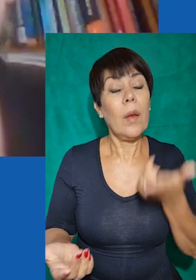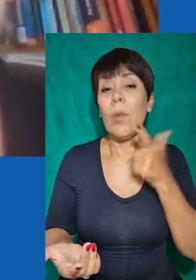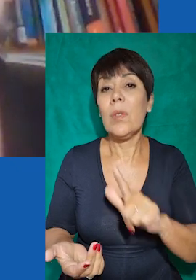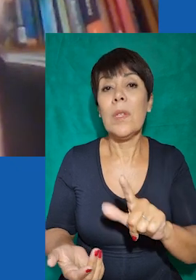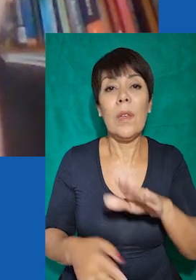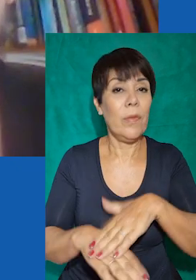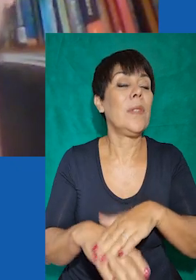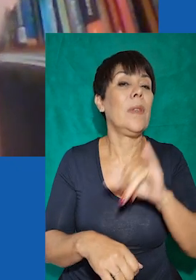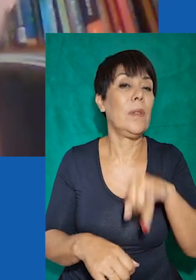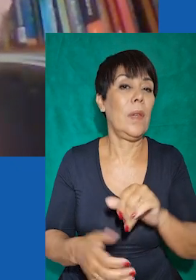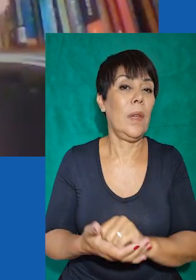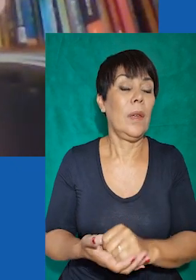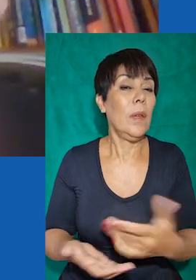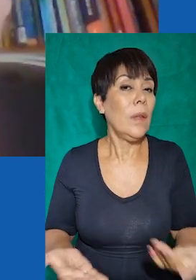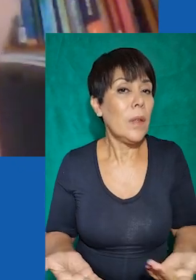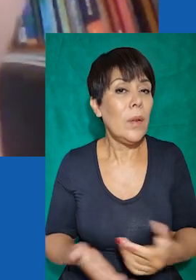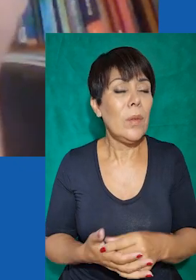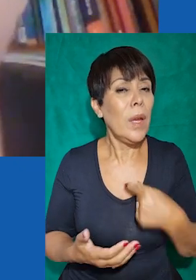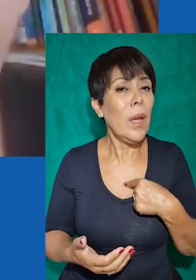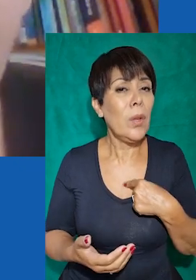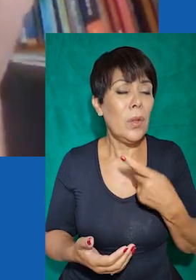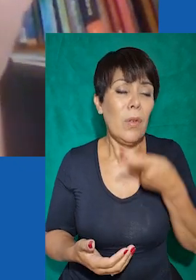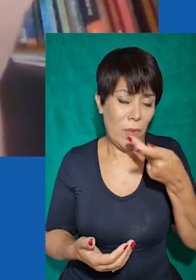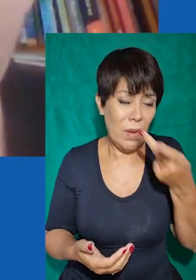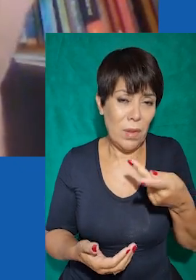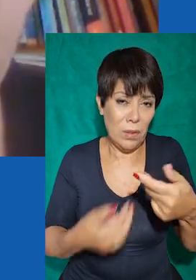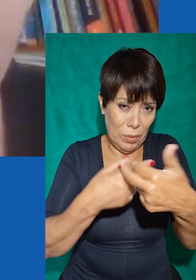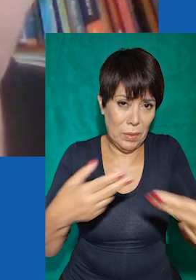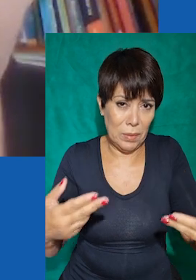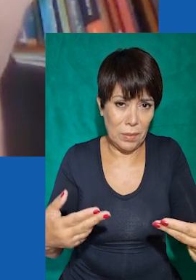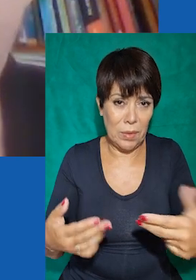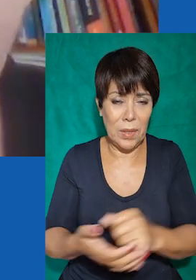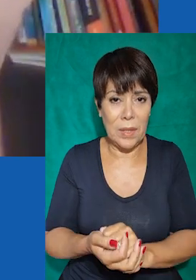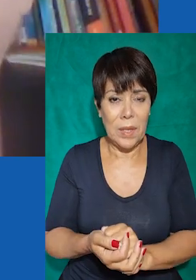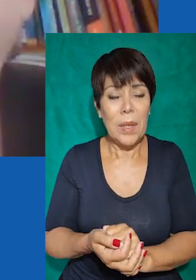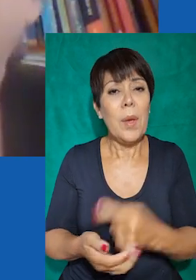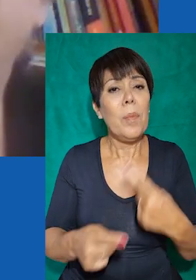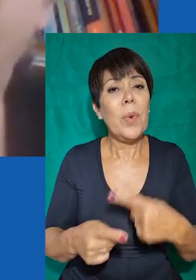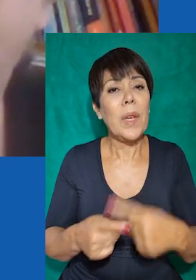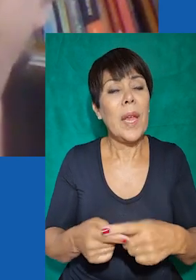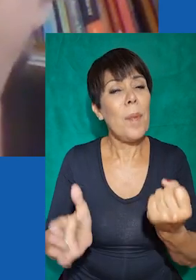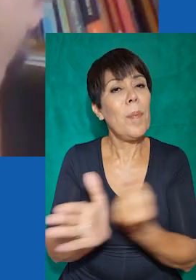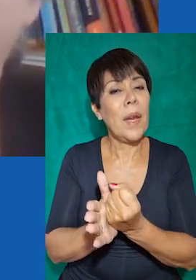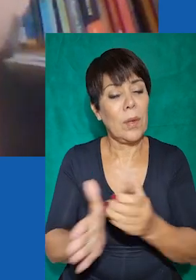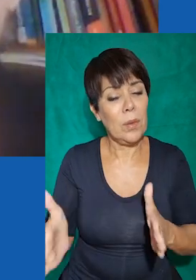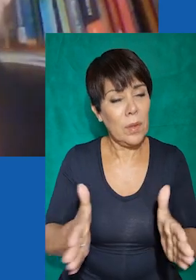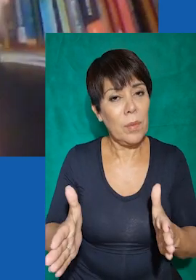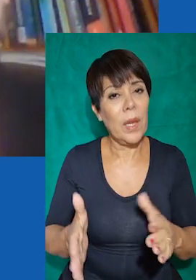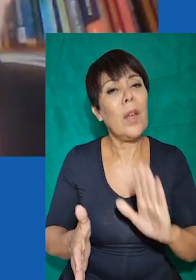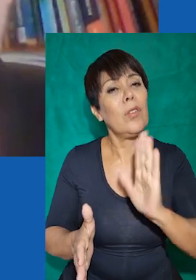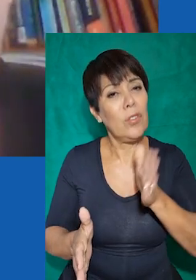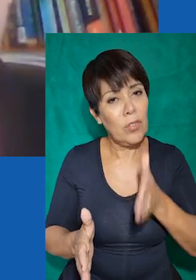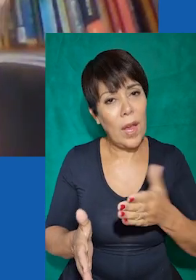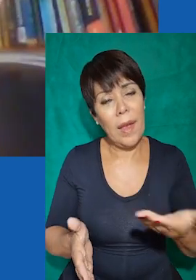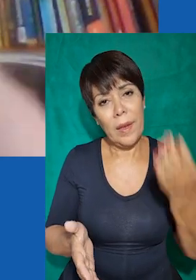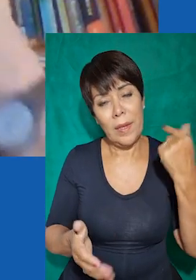Ele conseguiu fazer isso, né, dessa maneira. Eu tô levantando todas essas questões porque esse marco temporal